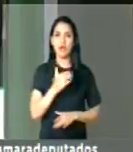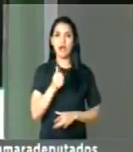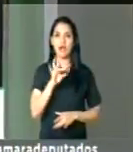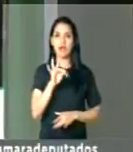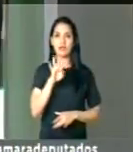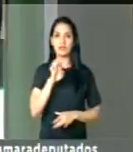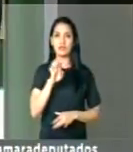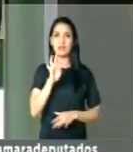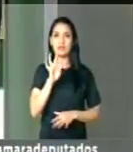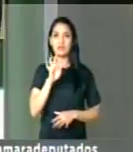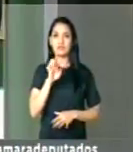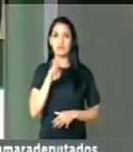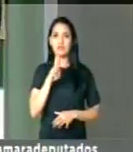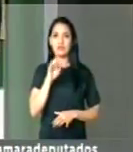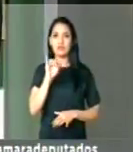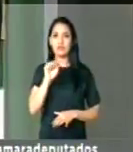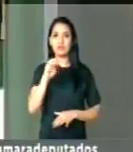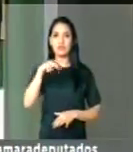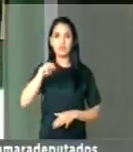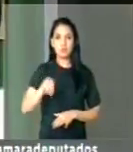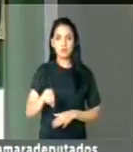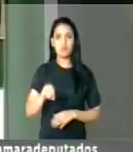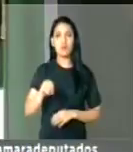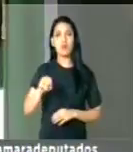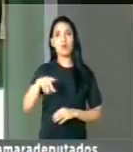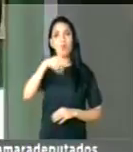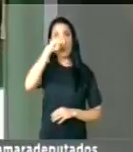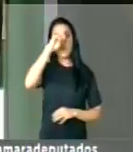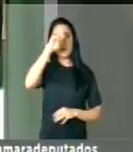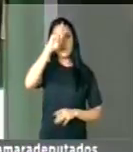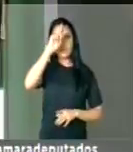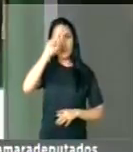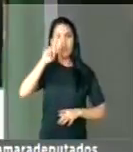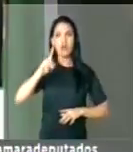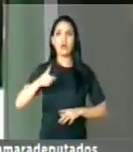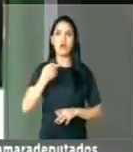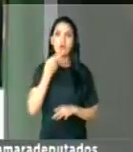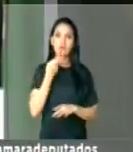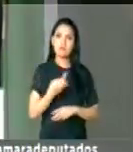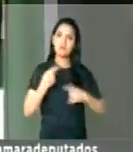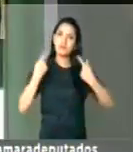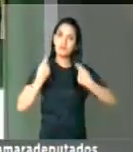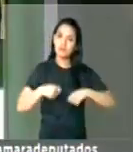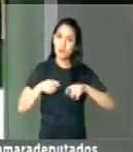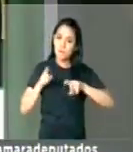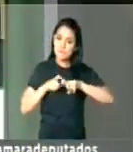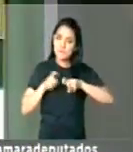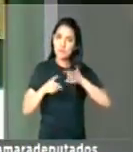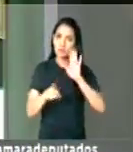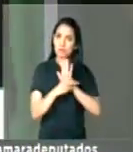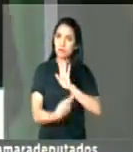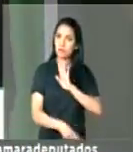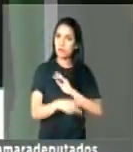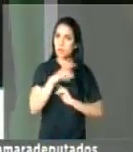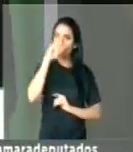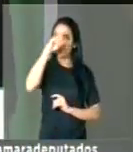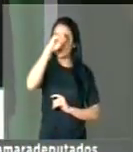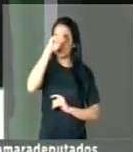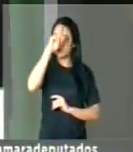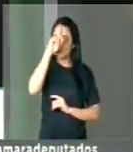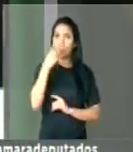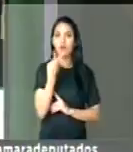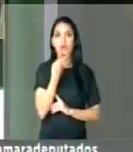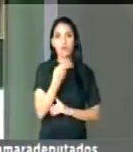Hospital Municipal, atestado pelos médicos do Souza Aguiar. Nesse momento já havia um médico